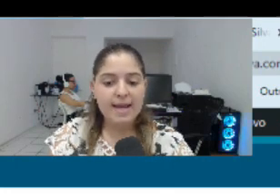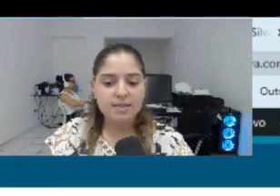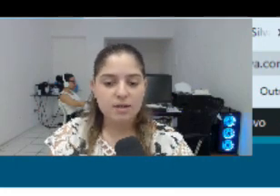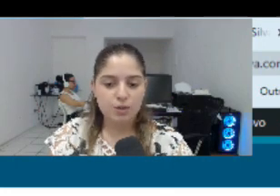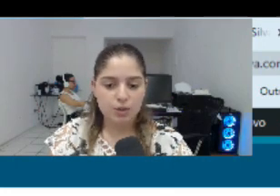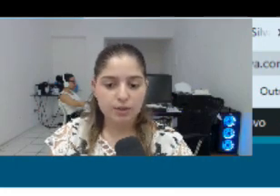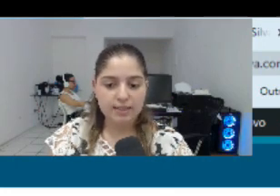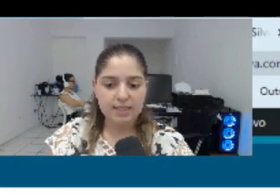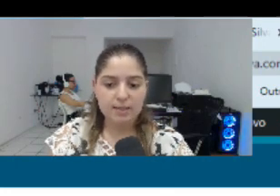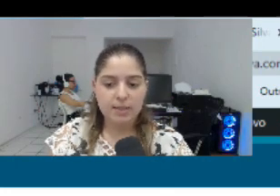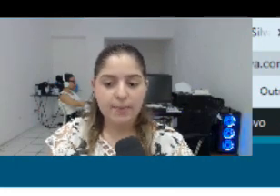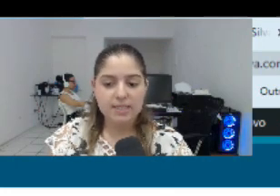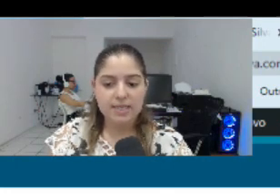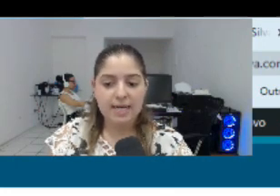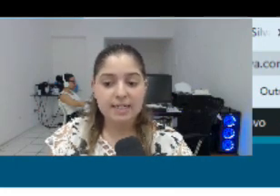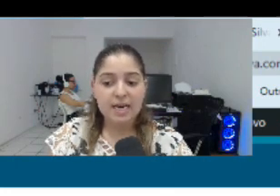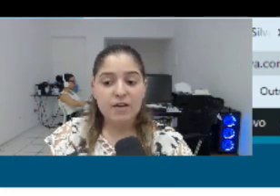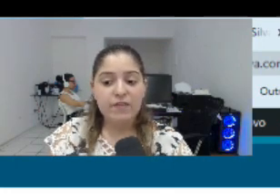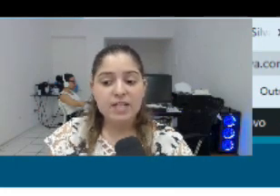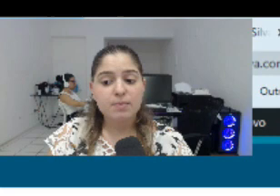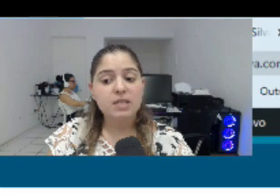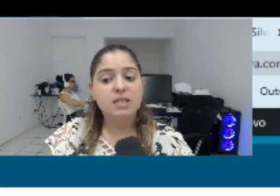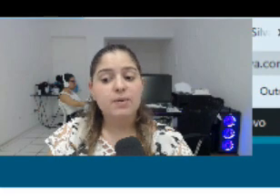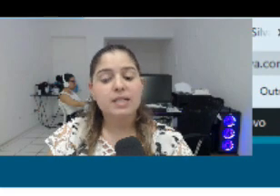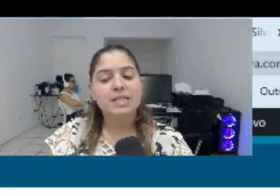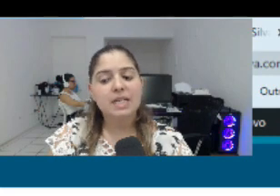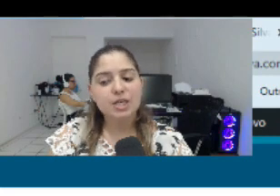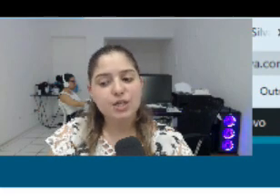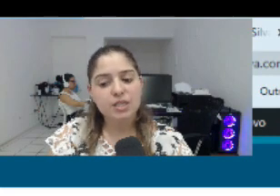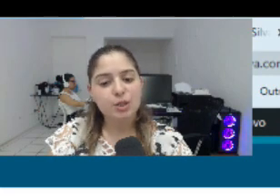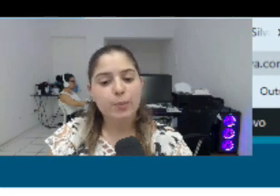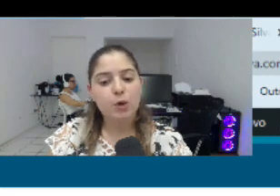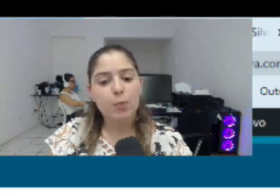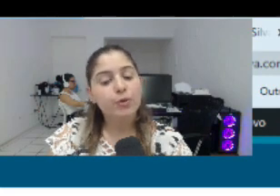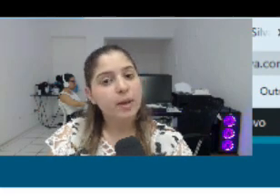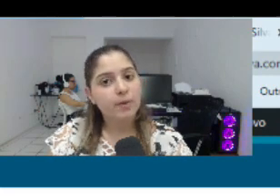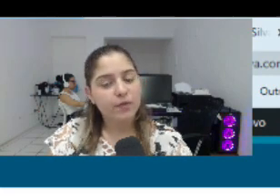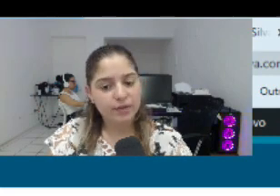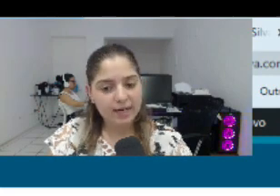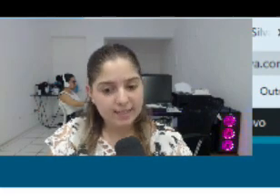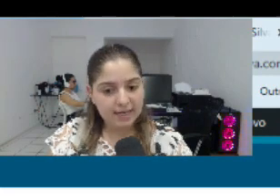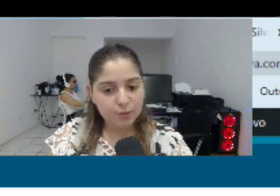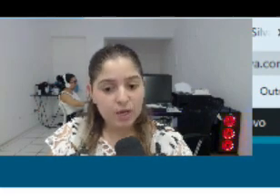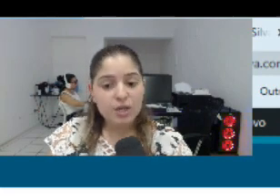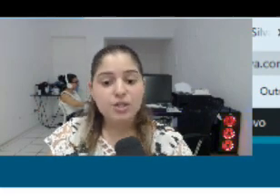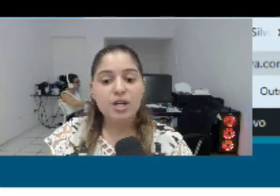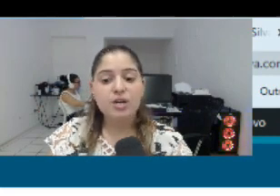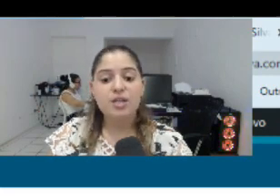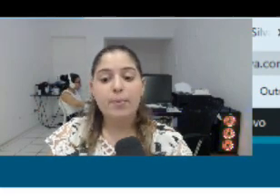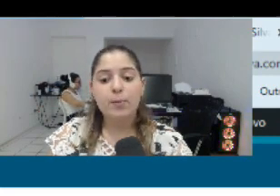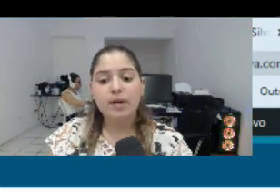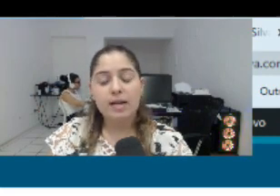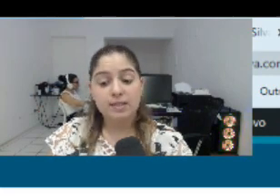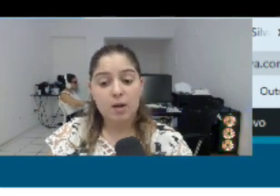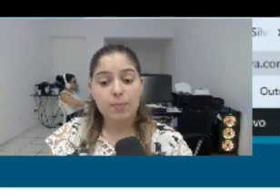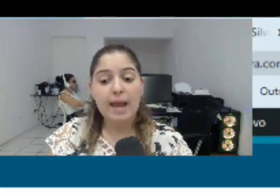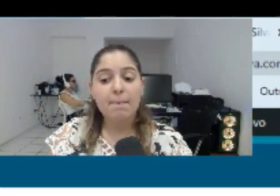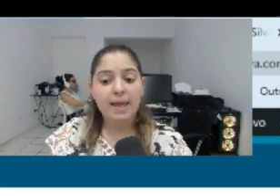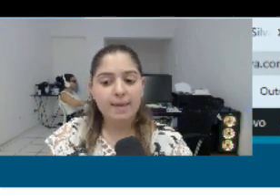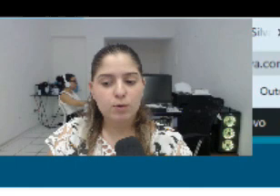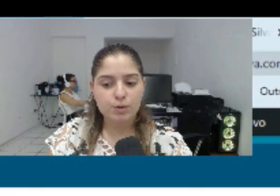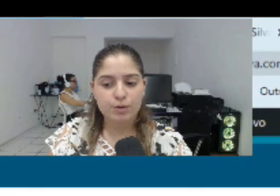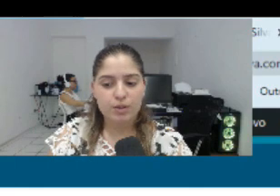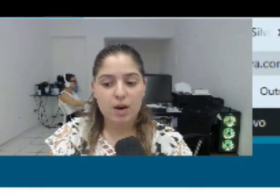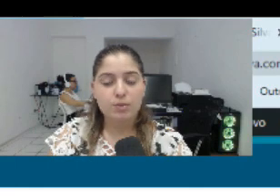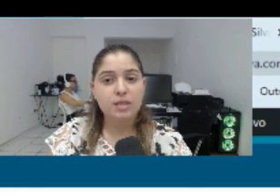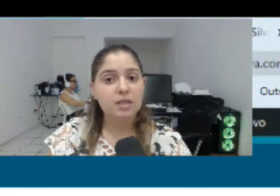pelo STJ na semana passada, fez menção às críticas sobre como o tema foi tratado diante da promulgação da